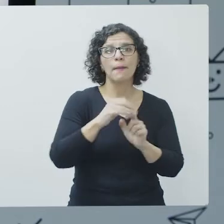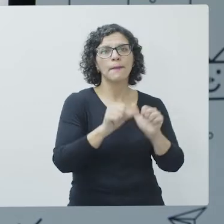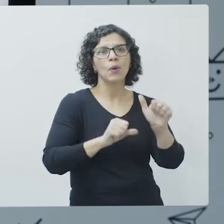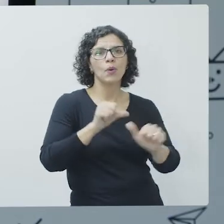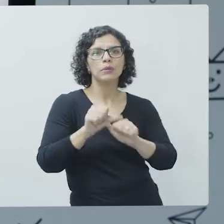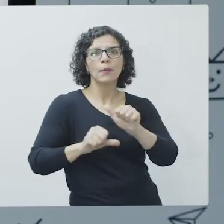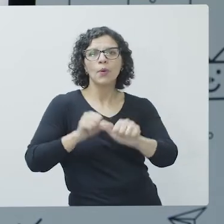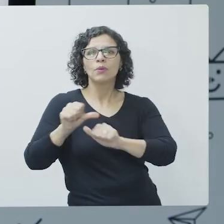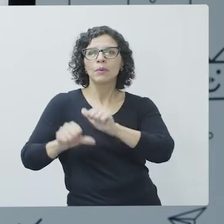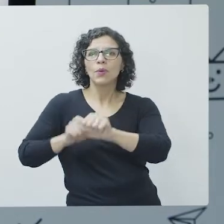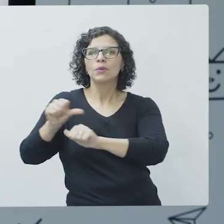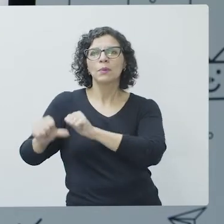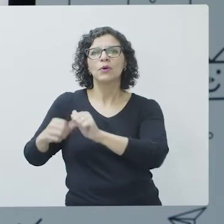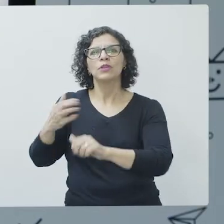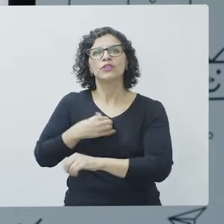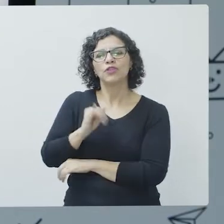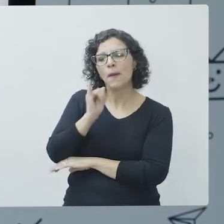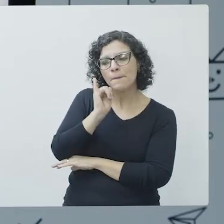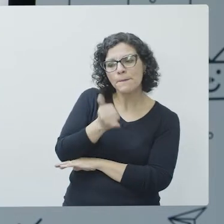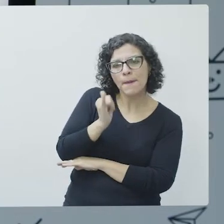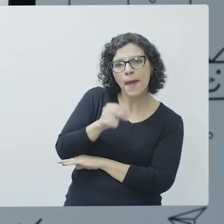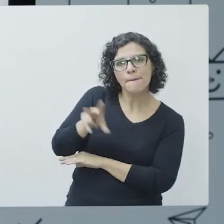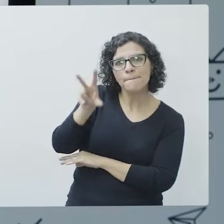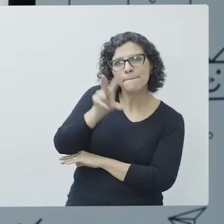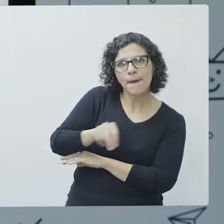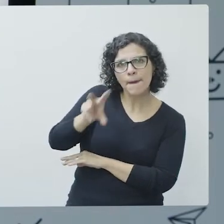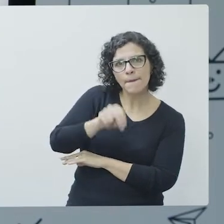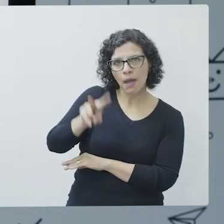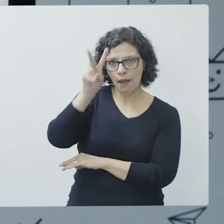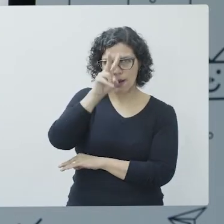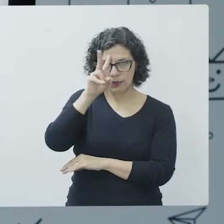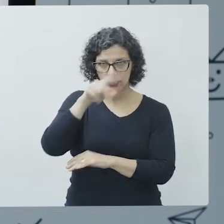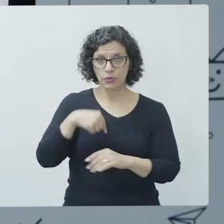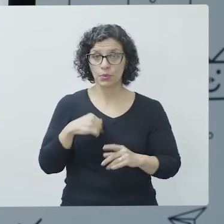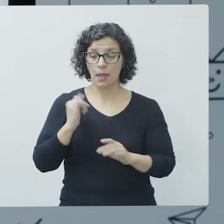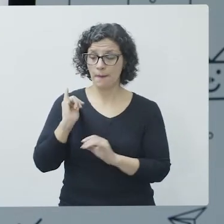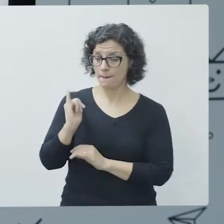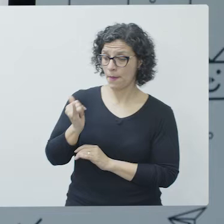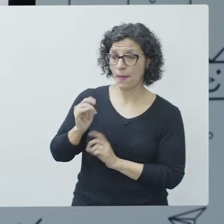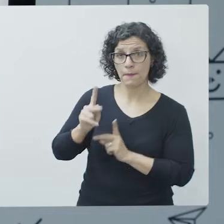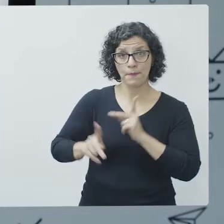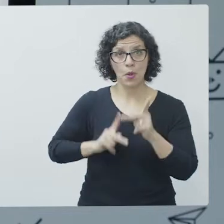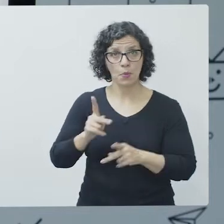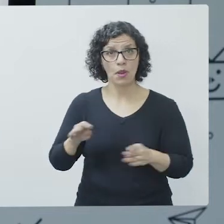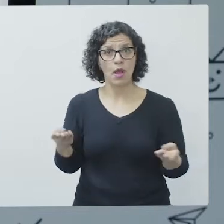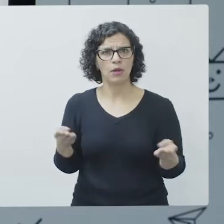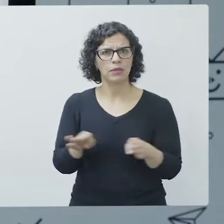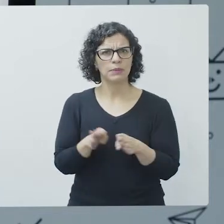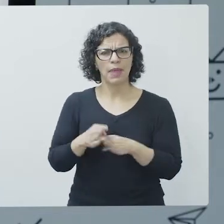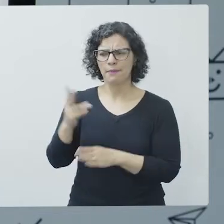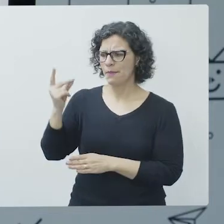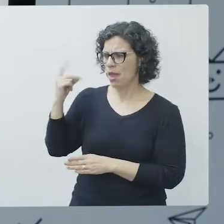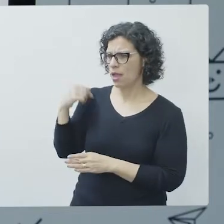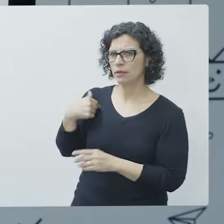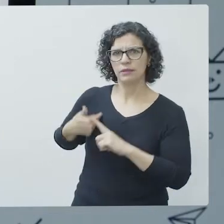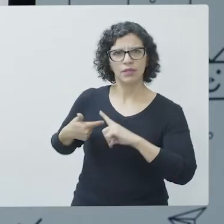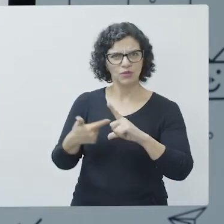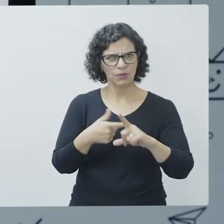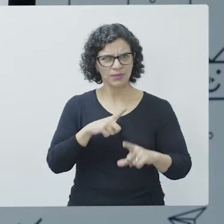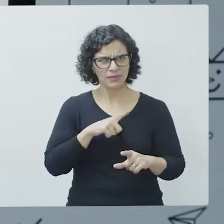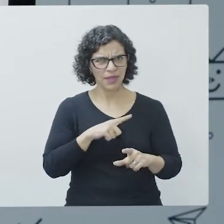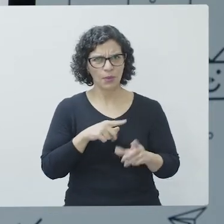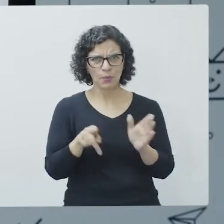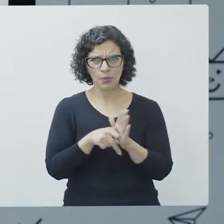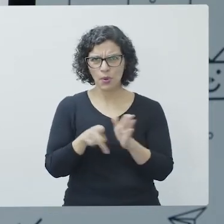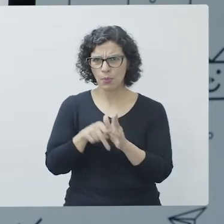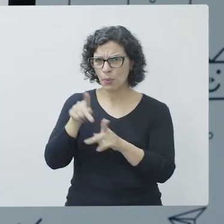ali atualizando esses contos. Porque se a gente for pensar num conto popular desses mais antigos, será que já existe